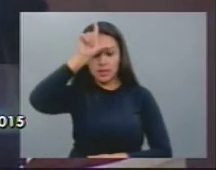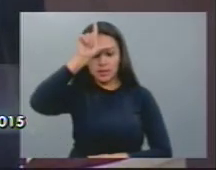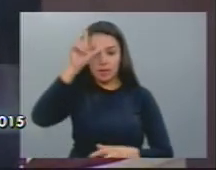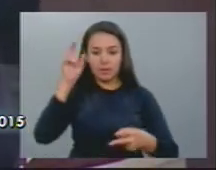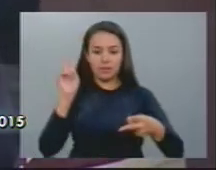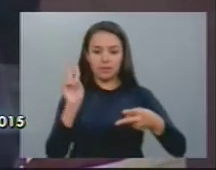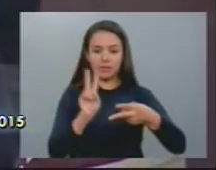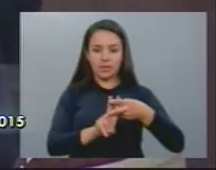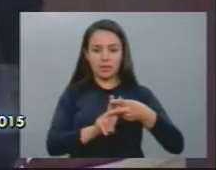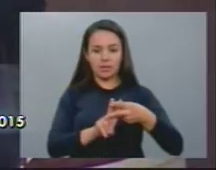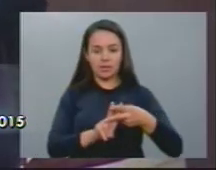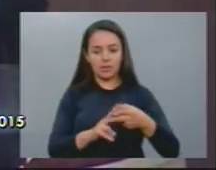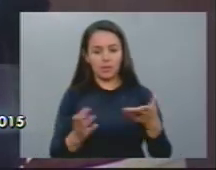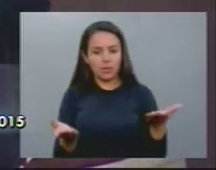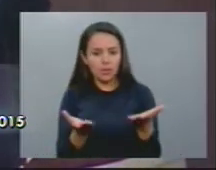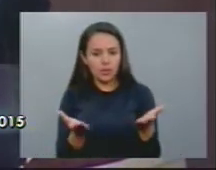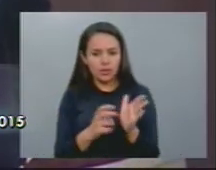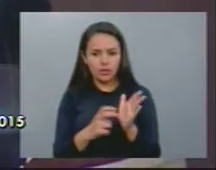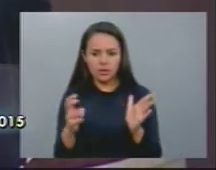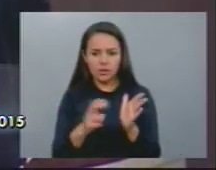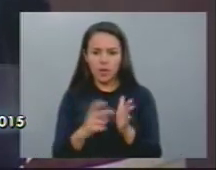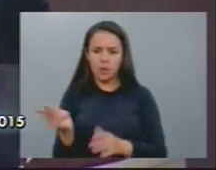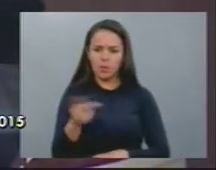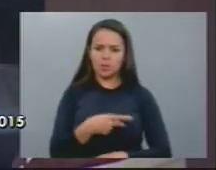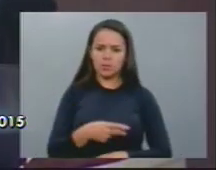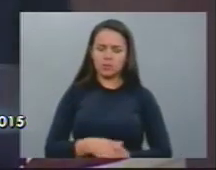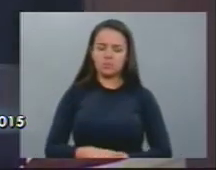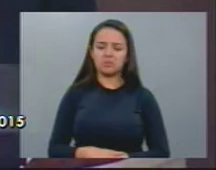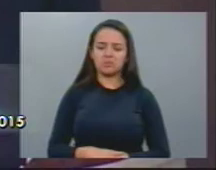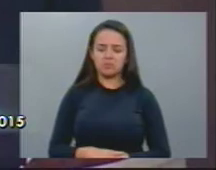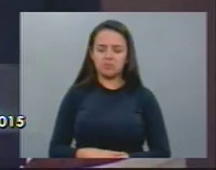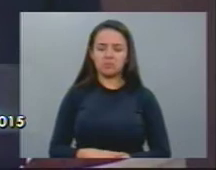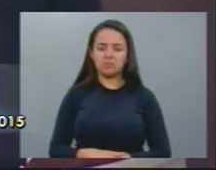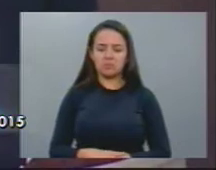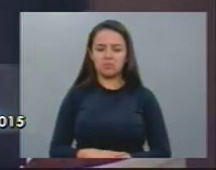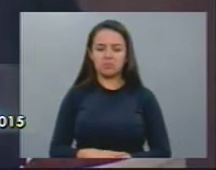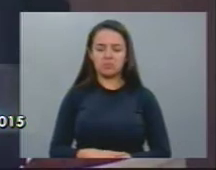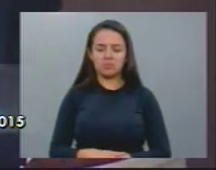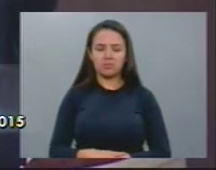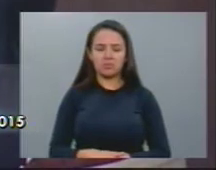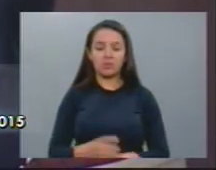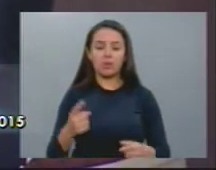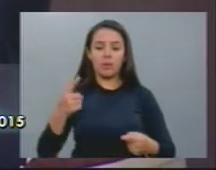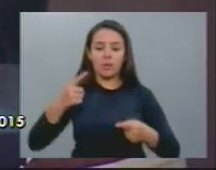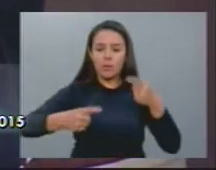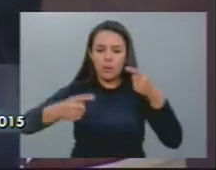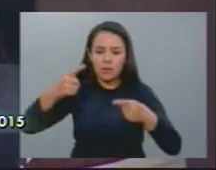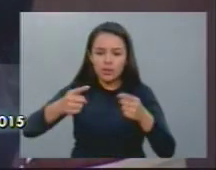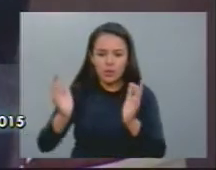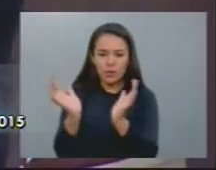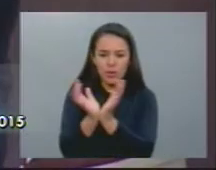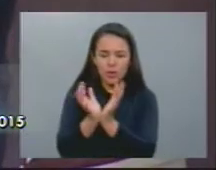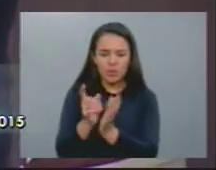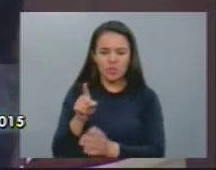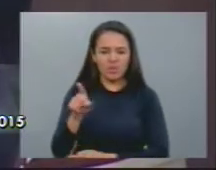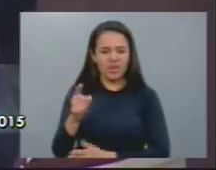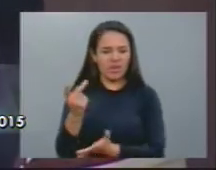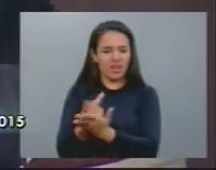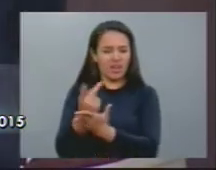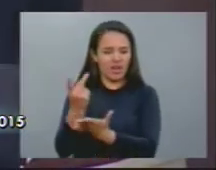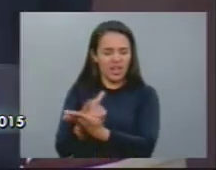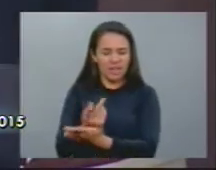Senado preso. Preso. Portanto, um momento em que a política ela dá péssimos exemplos. Péssimos